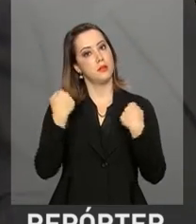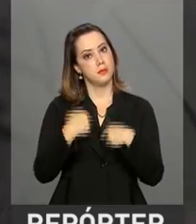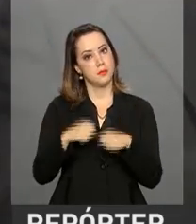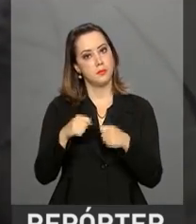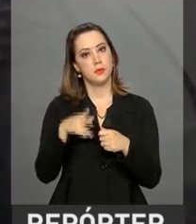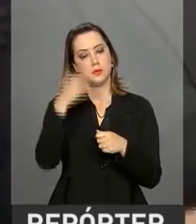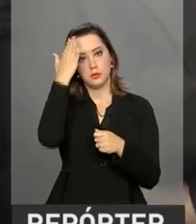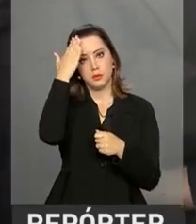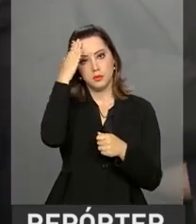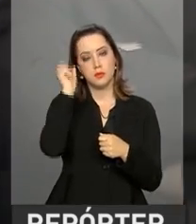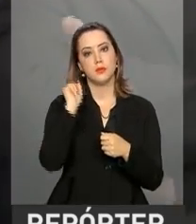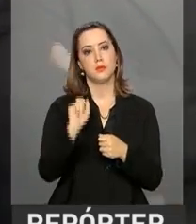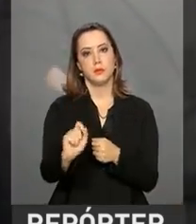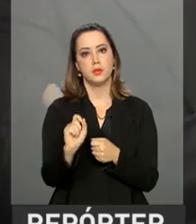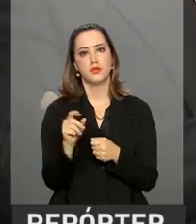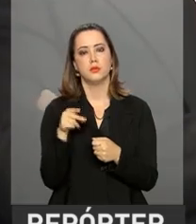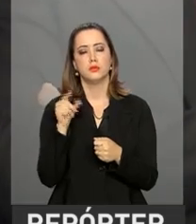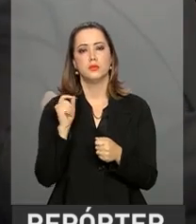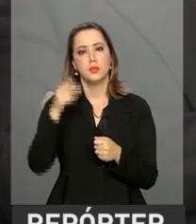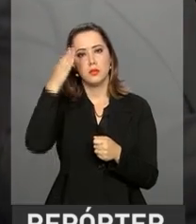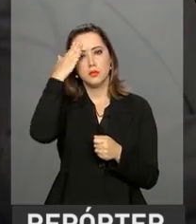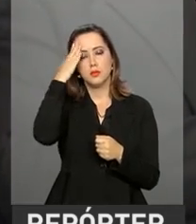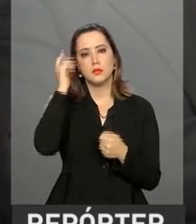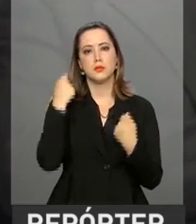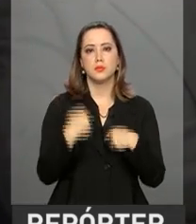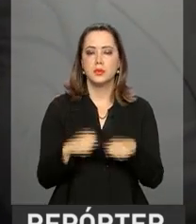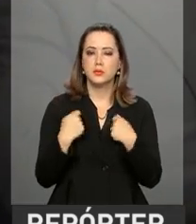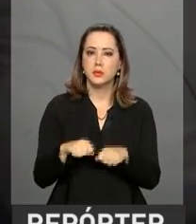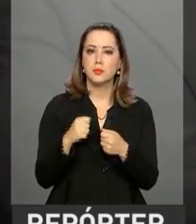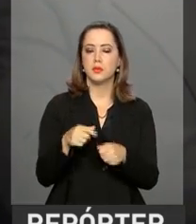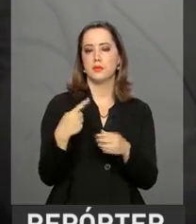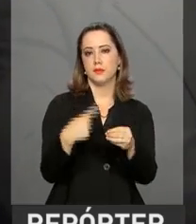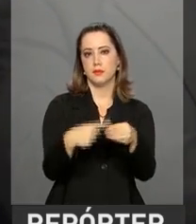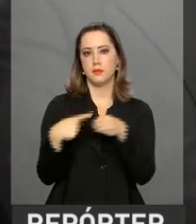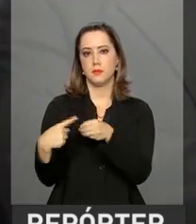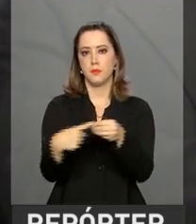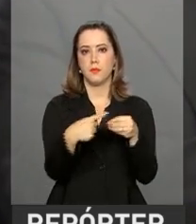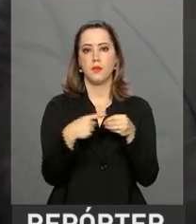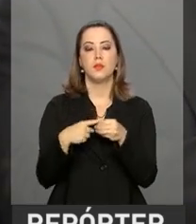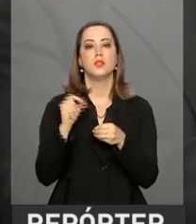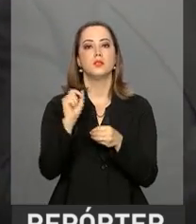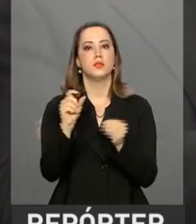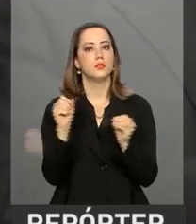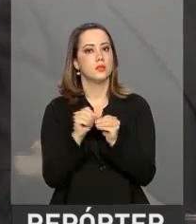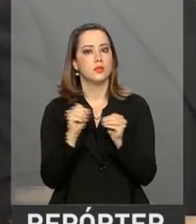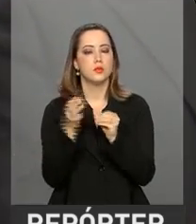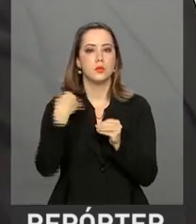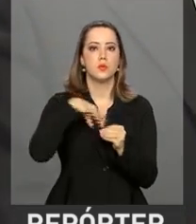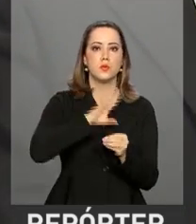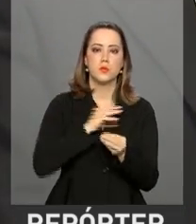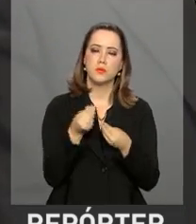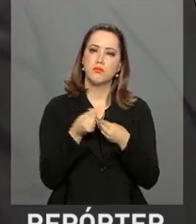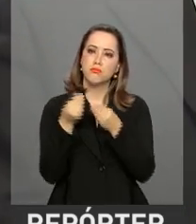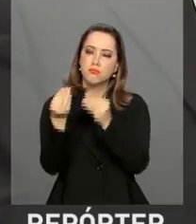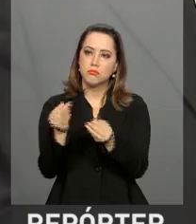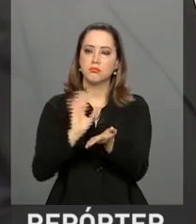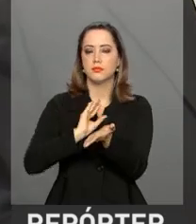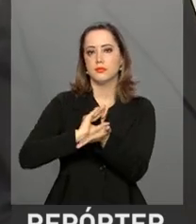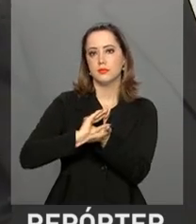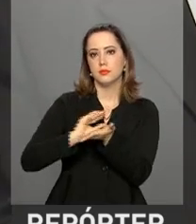digamos doutrinária ideológica em relação à necessidade dos Municípios é que nos faz e nos leva a